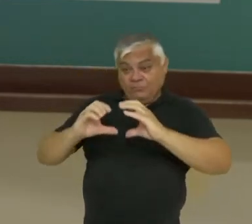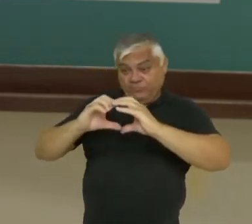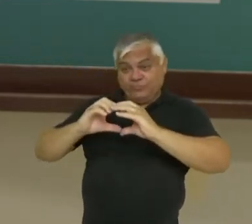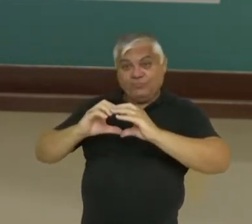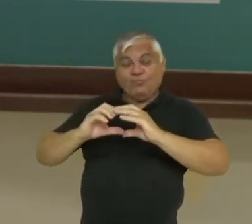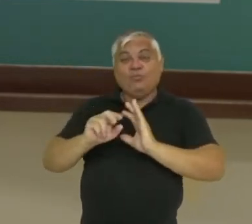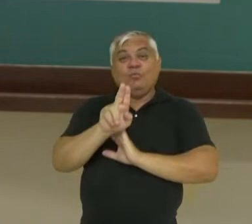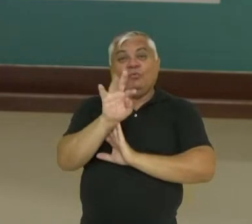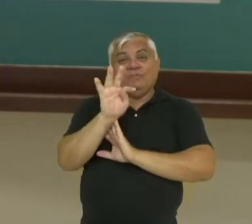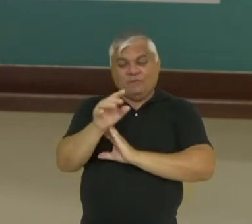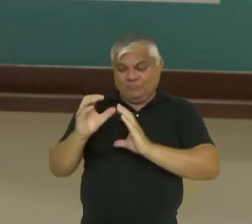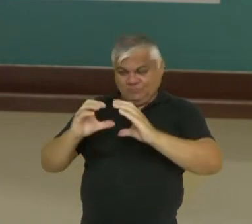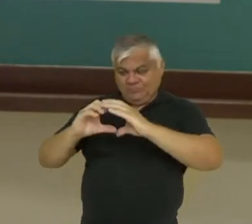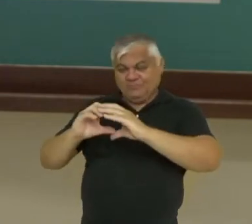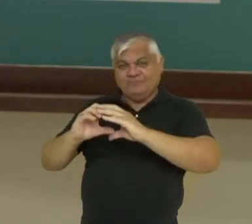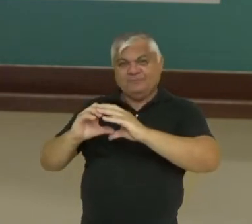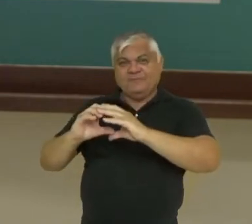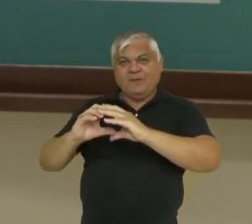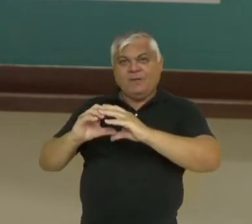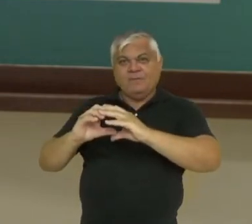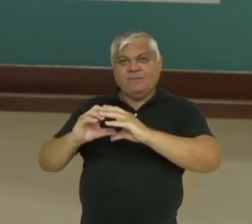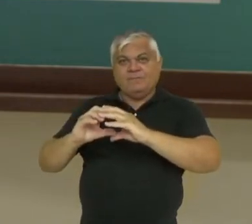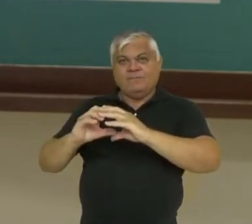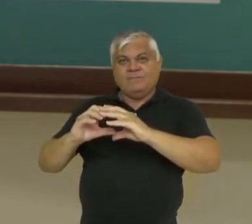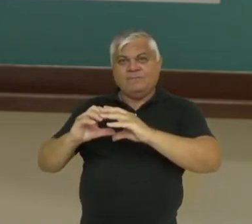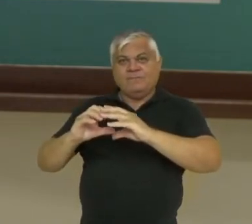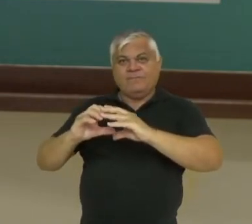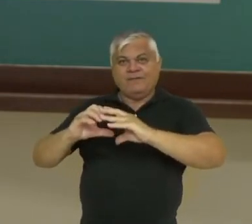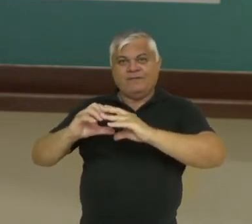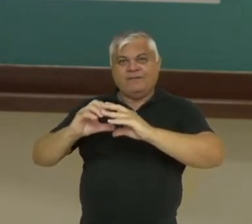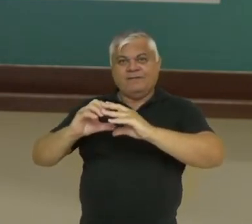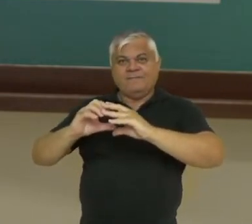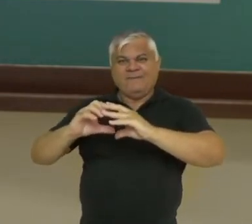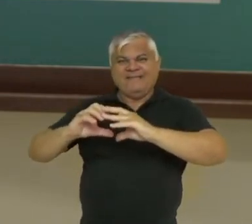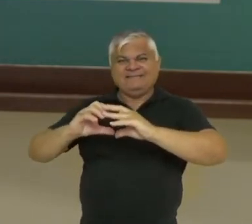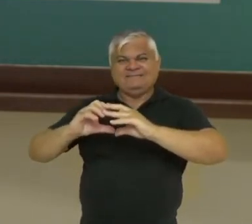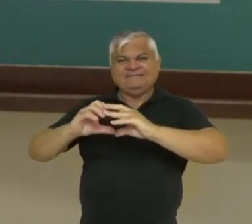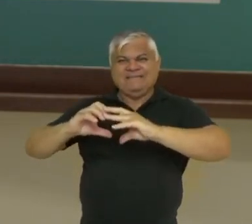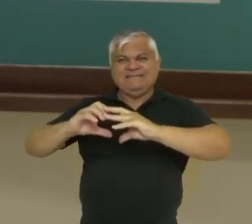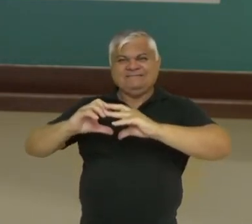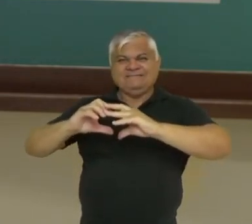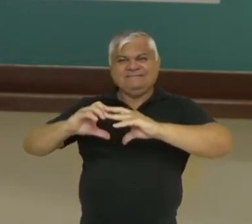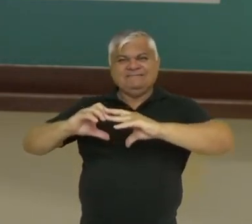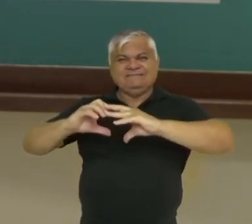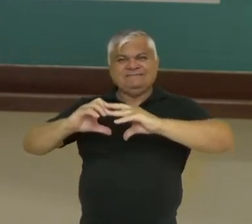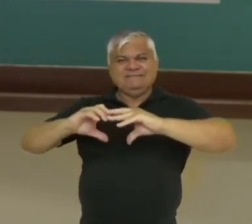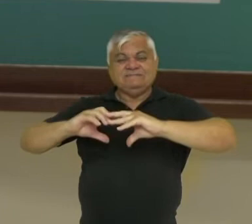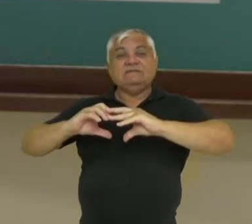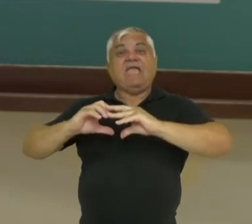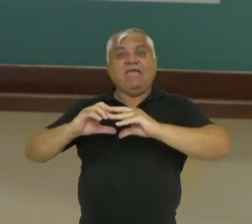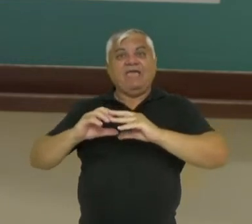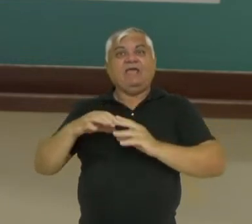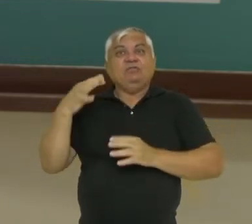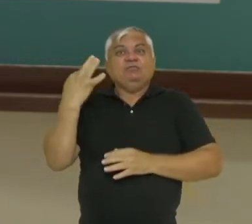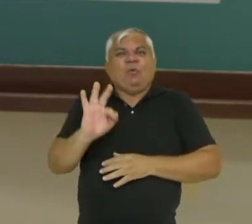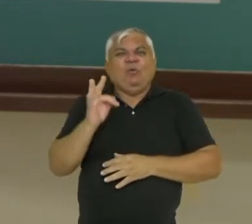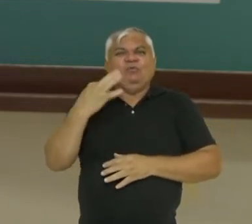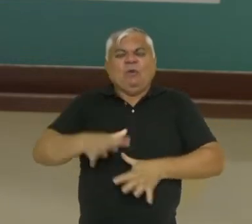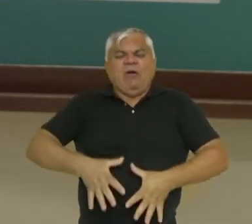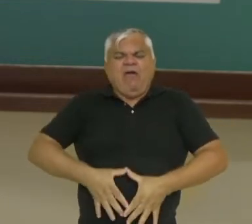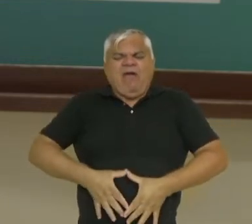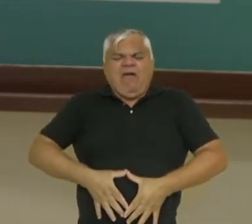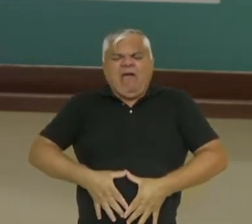o bebezinho ele já está pronto, o nosso útero vai começar a realizar contrações para